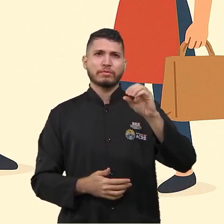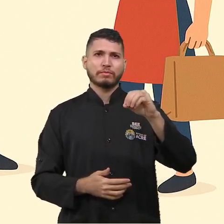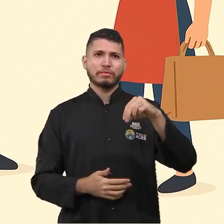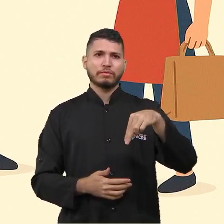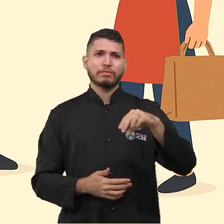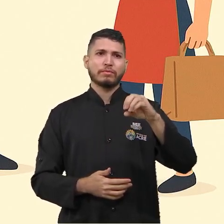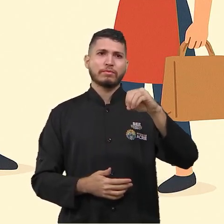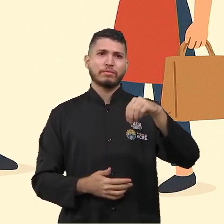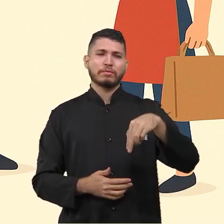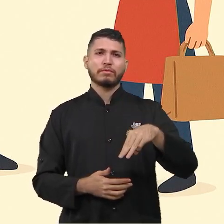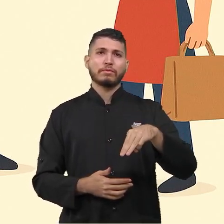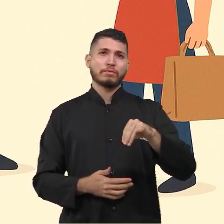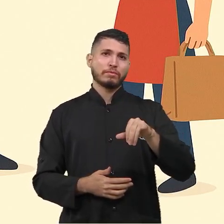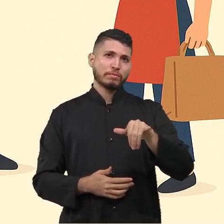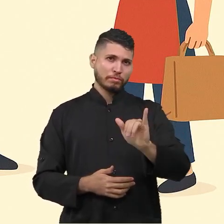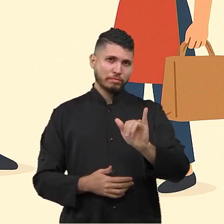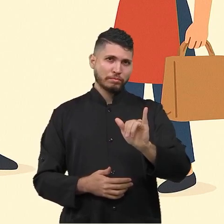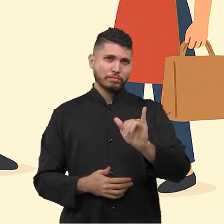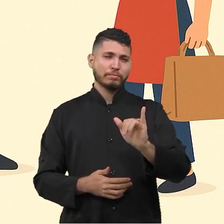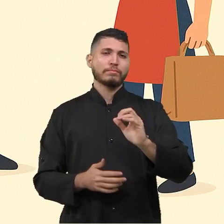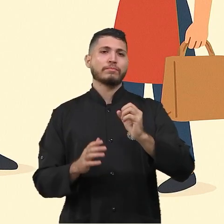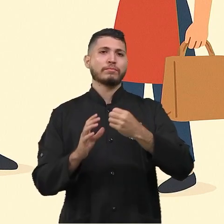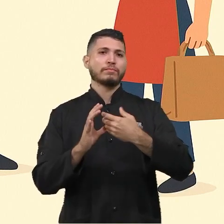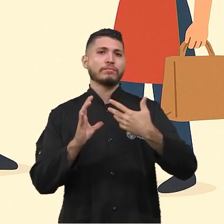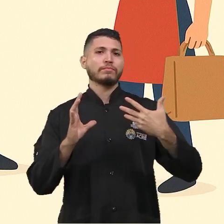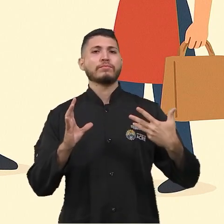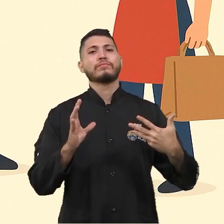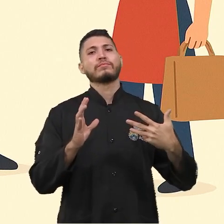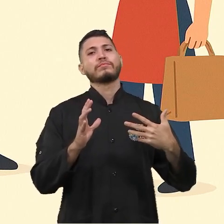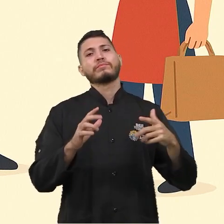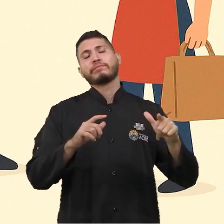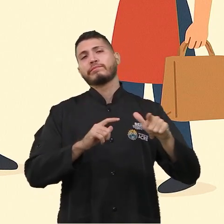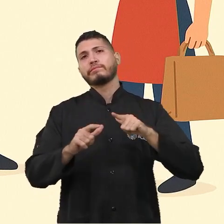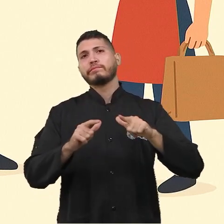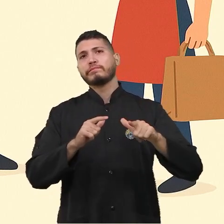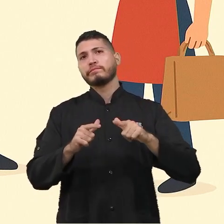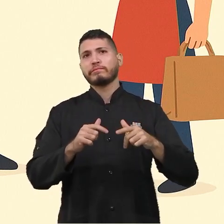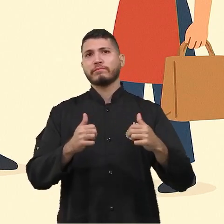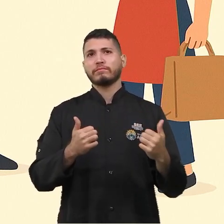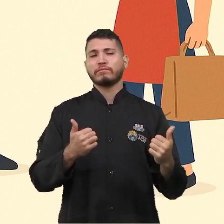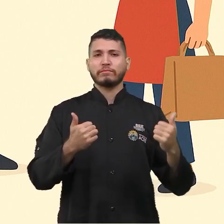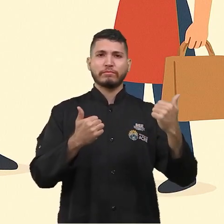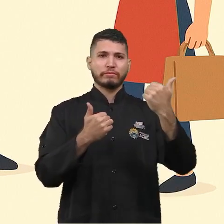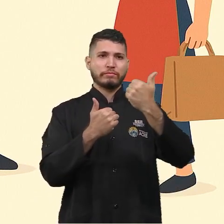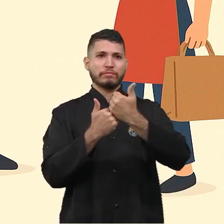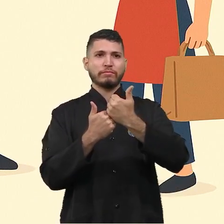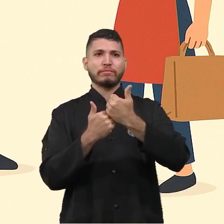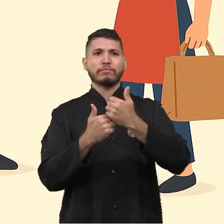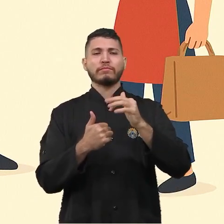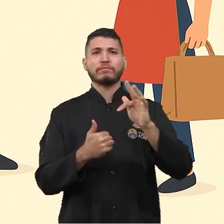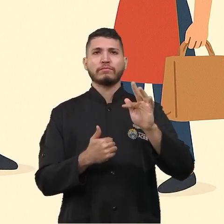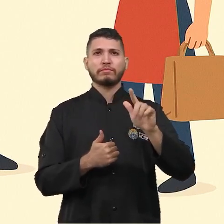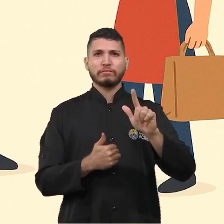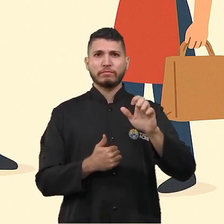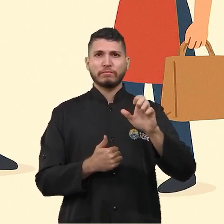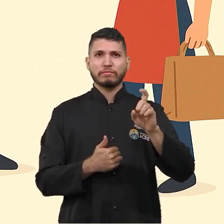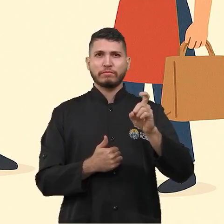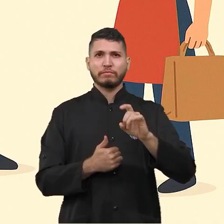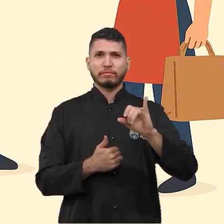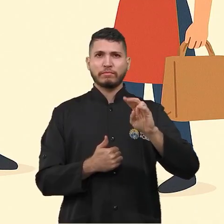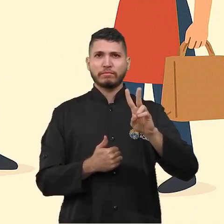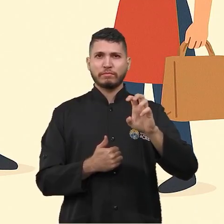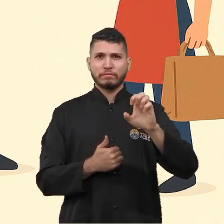gig economy é justamente caracterizada por essas características, trabalhos temporários, flexíveis,